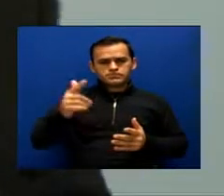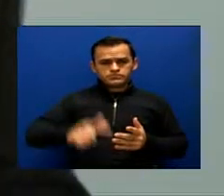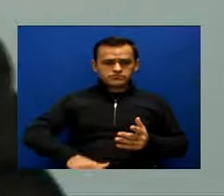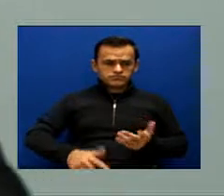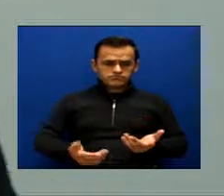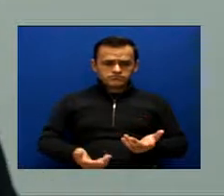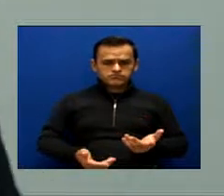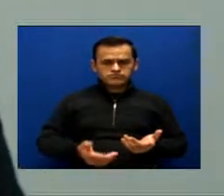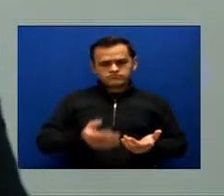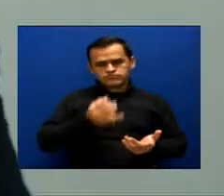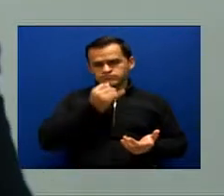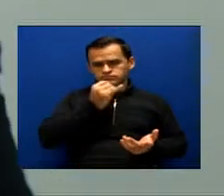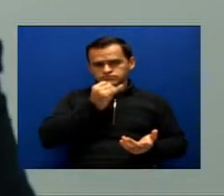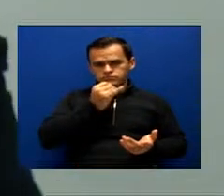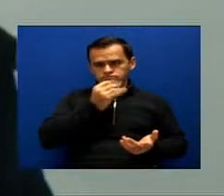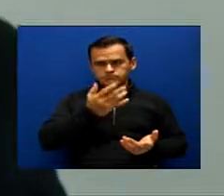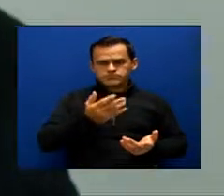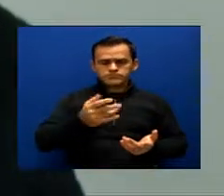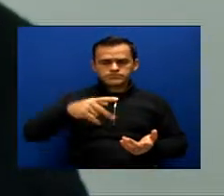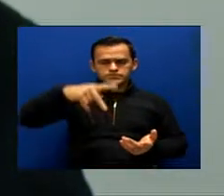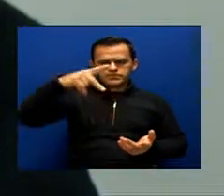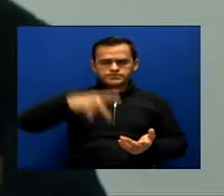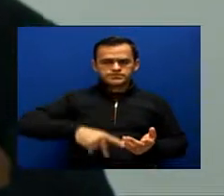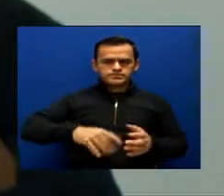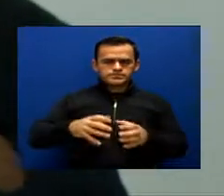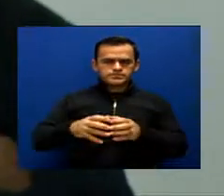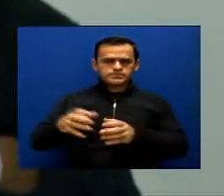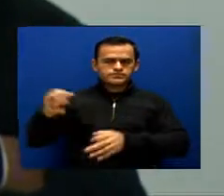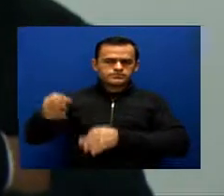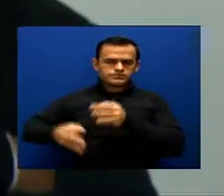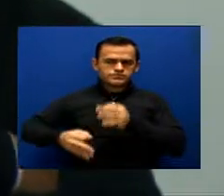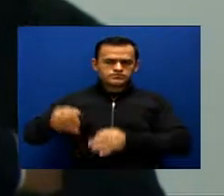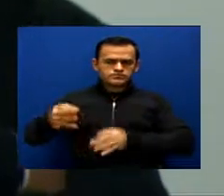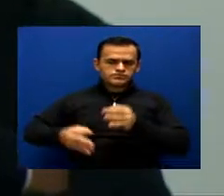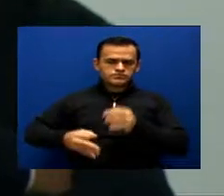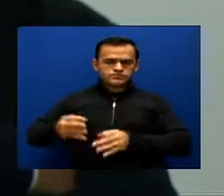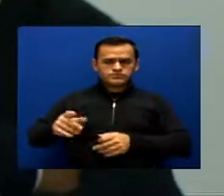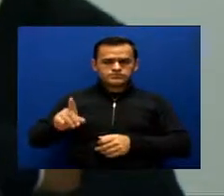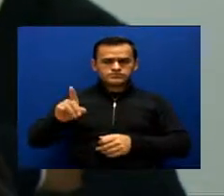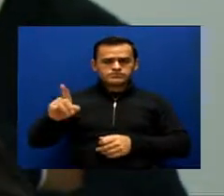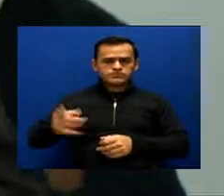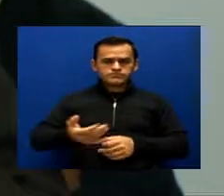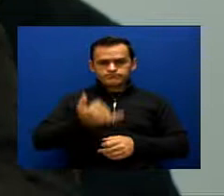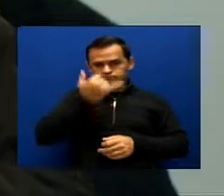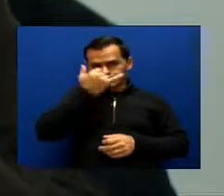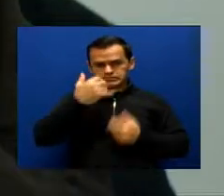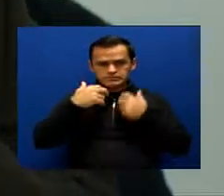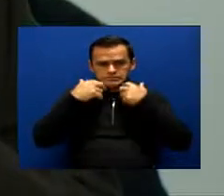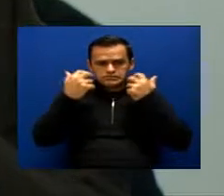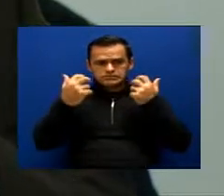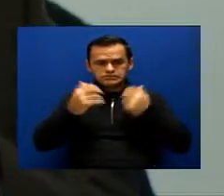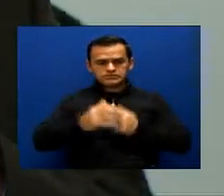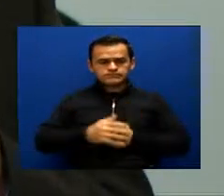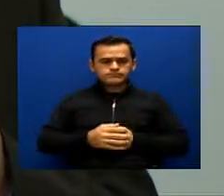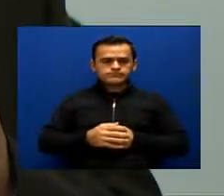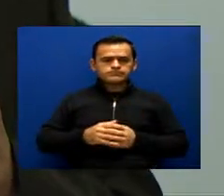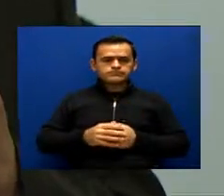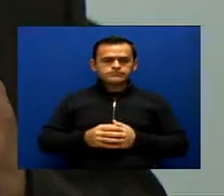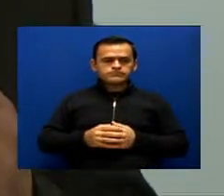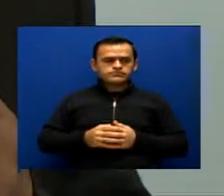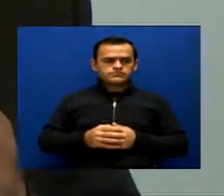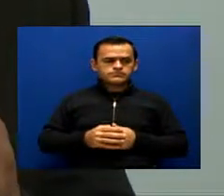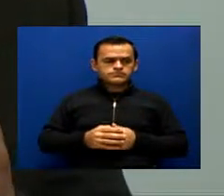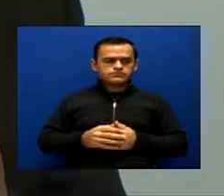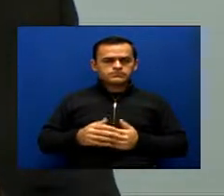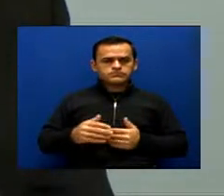é mais um exemplo, que é para até o presidente da Comissão de Justiça não ficar de saia justa, nem essa liderança, no momento,